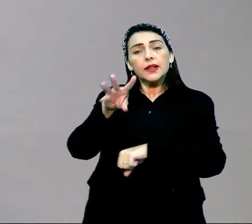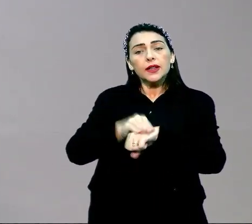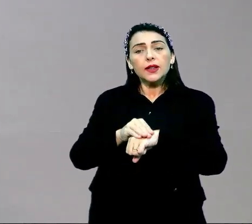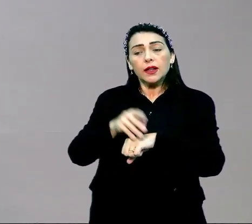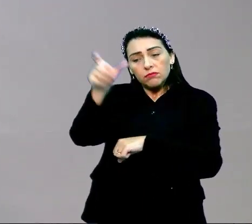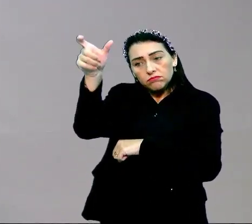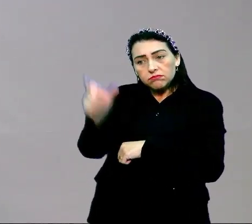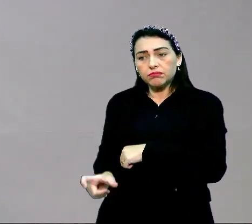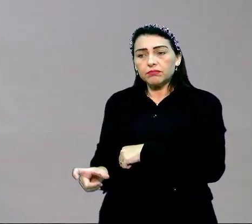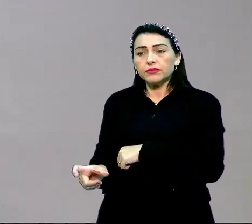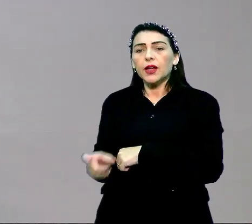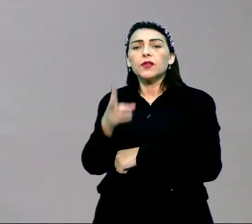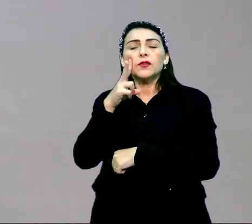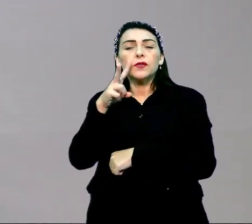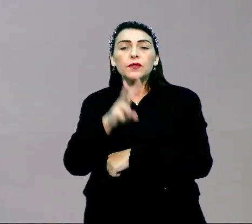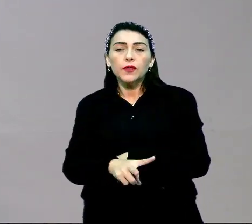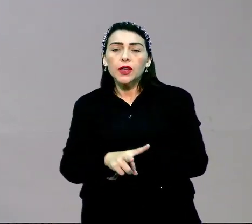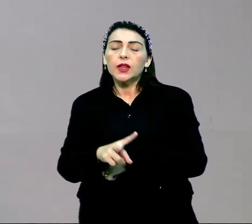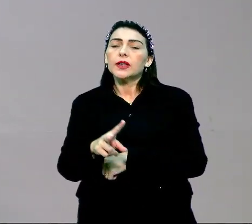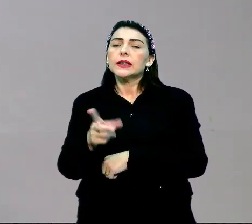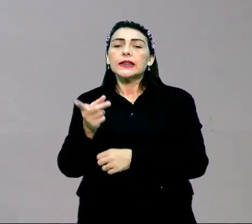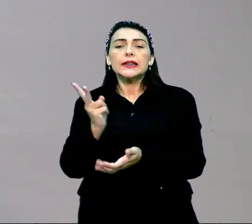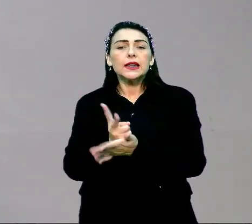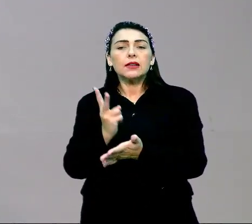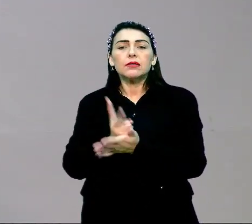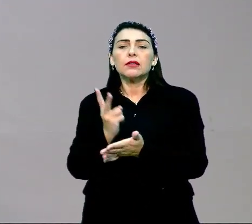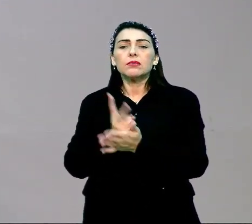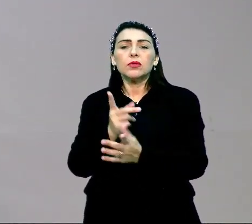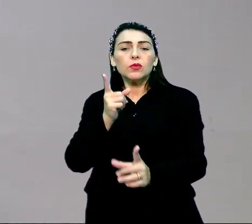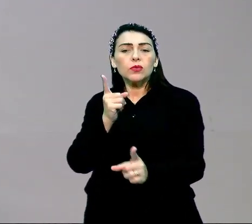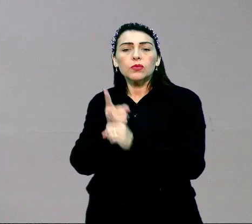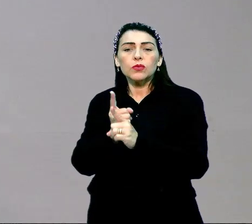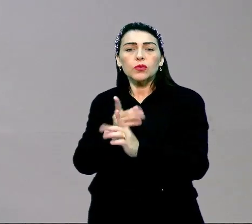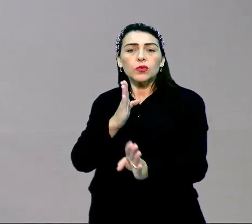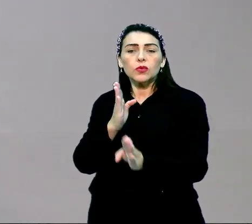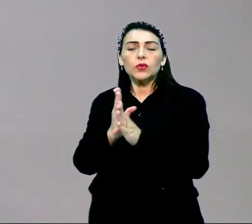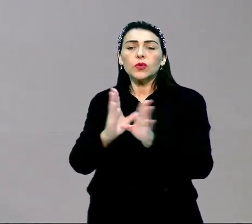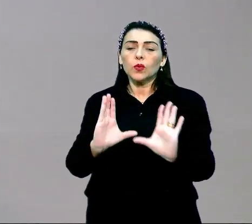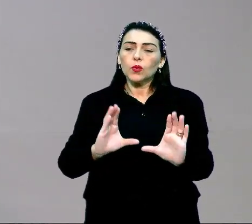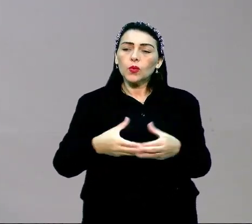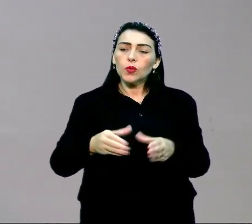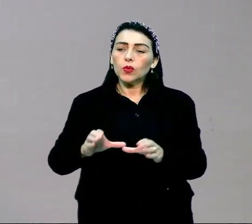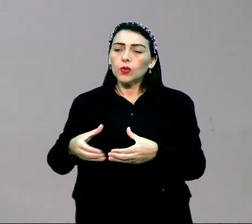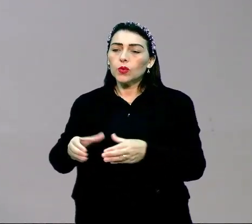ser. Porque vejam que a todo momento eu estou identificando determinado grupo,